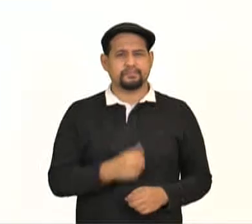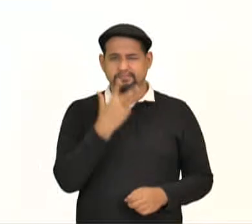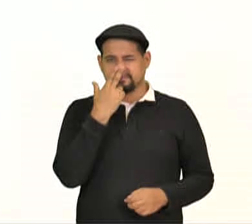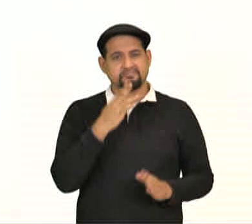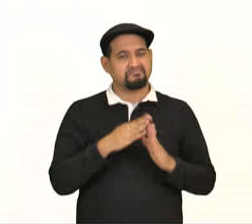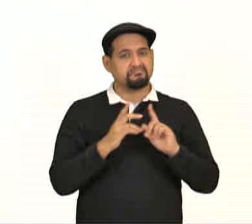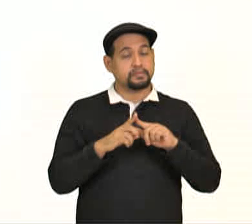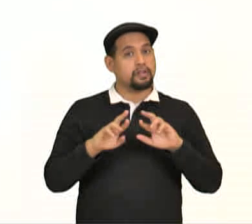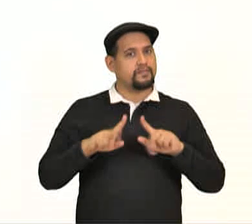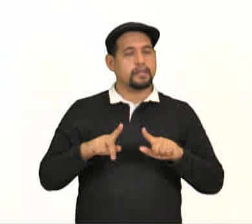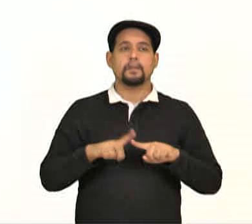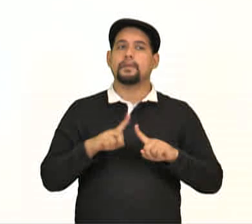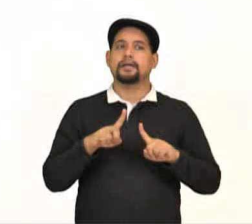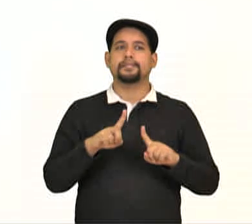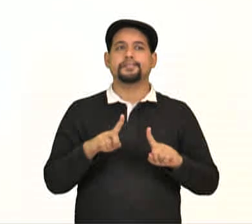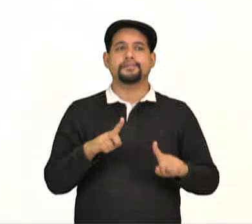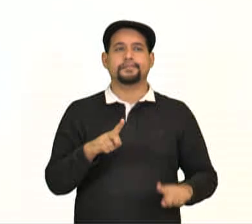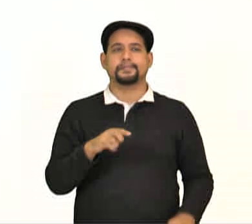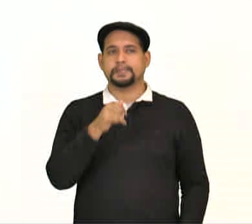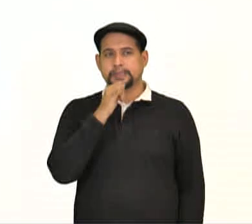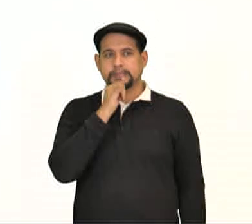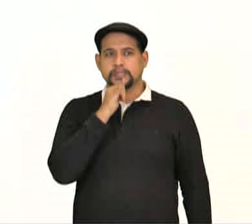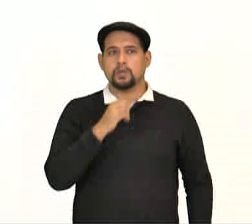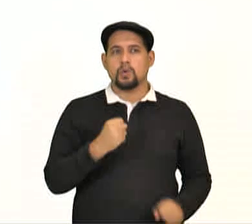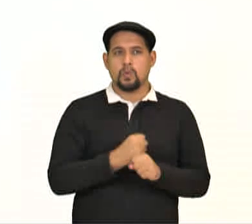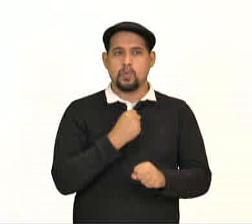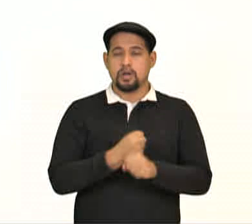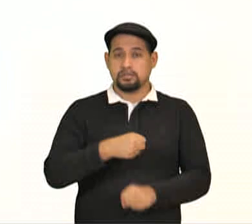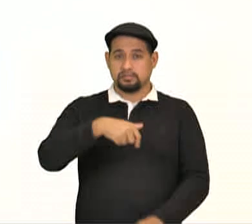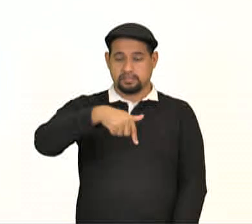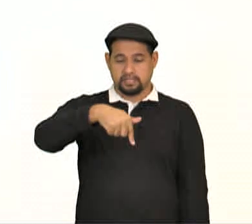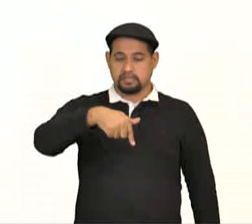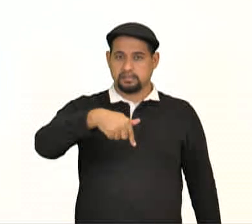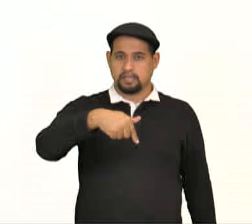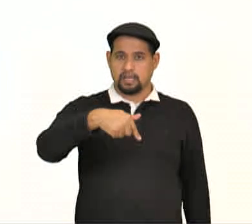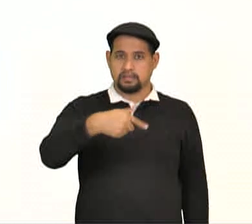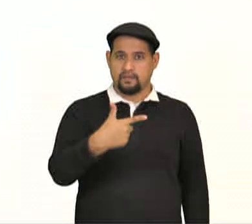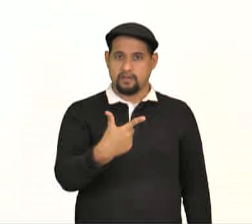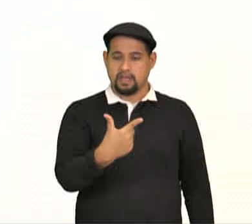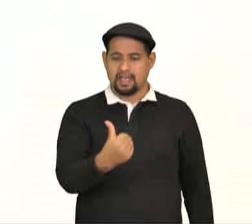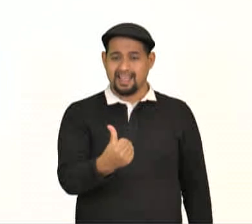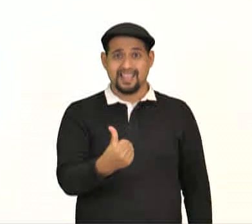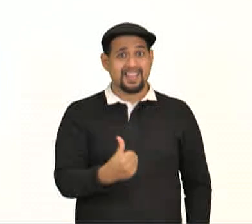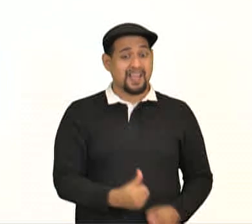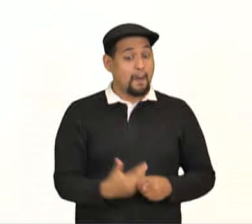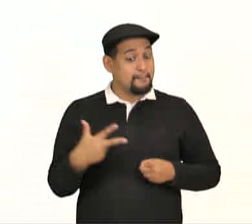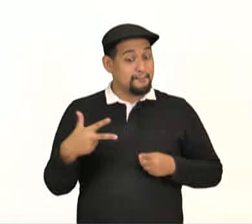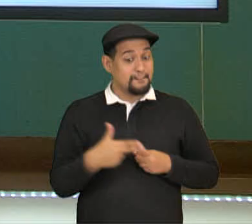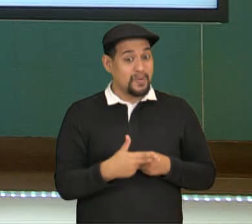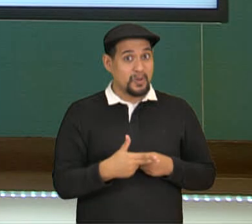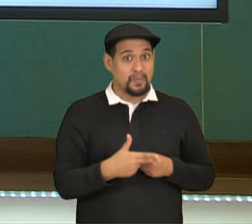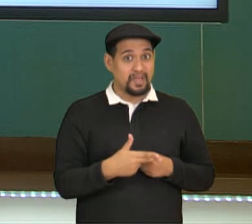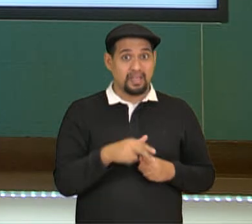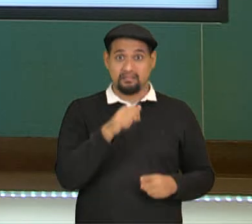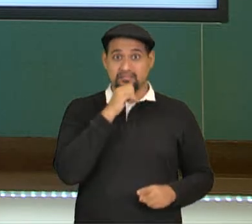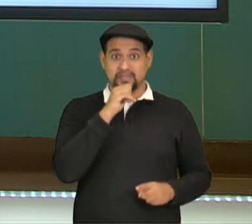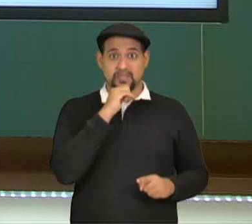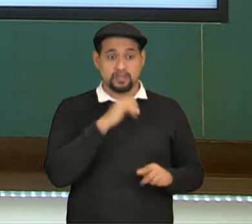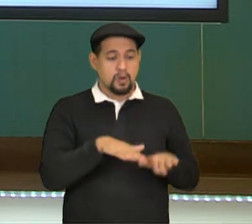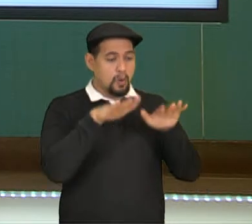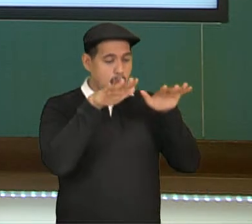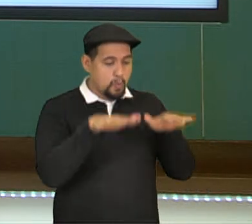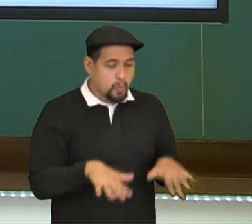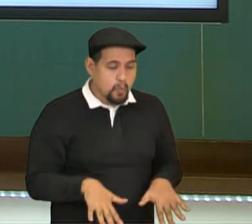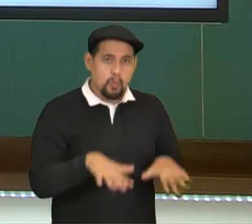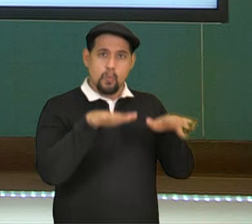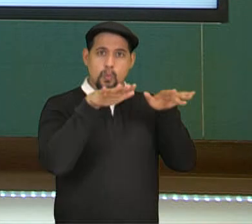Em 726, o imperador bizantino, então, Leão XIII, ele vai proibir o culto a imagens. Isso ia